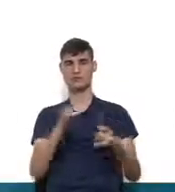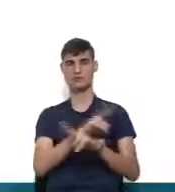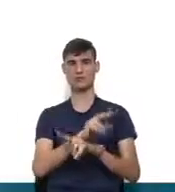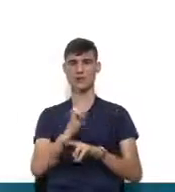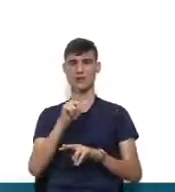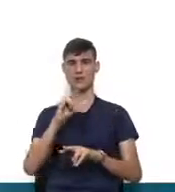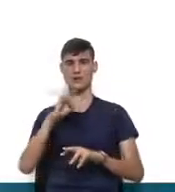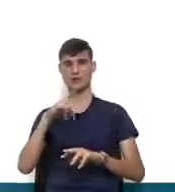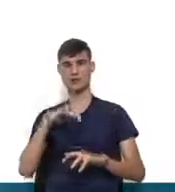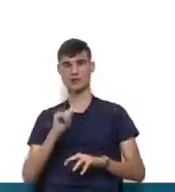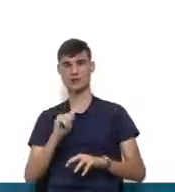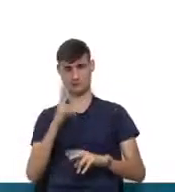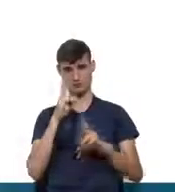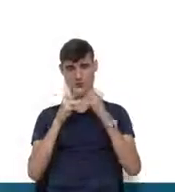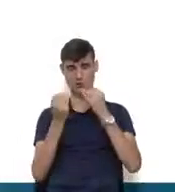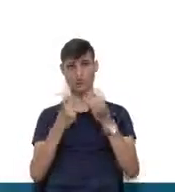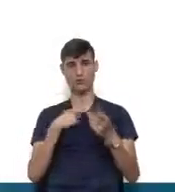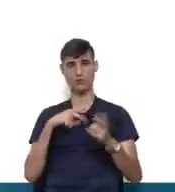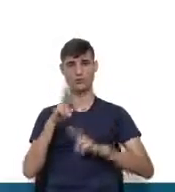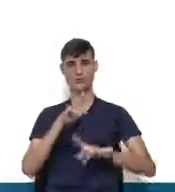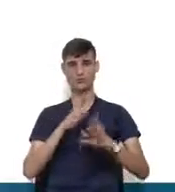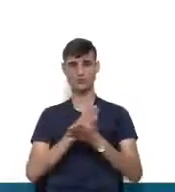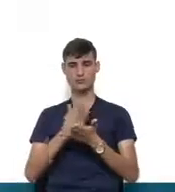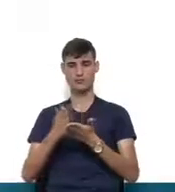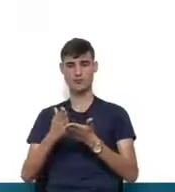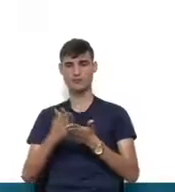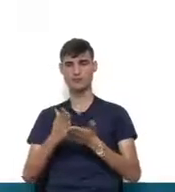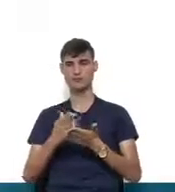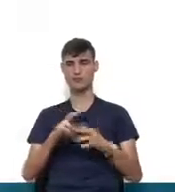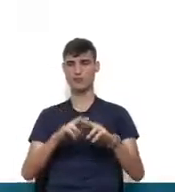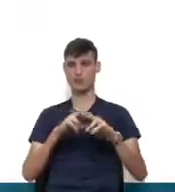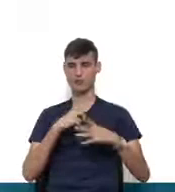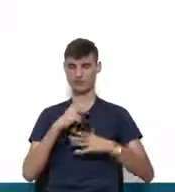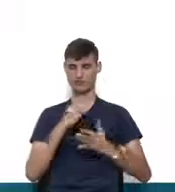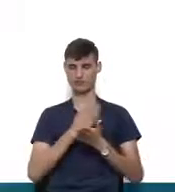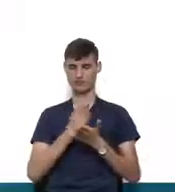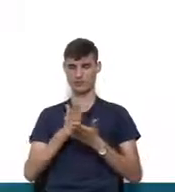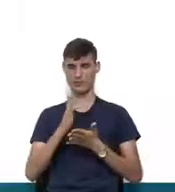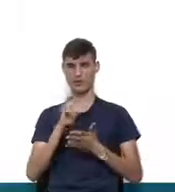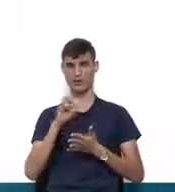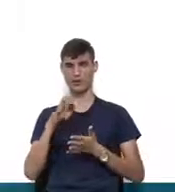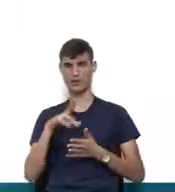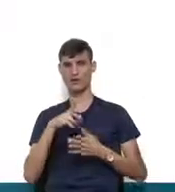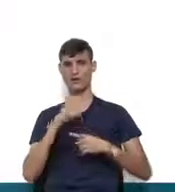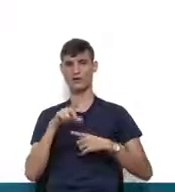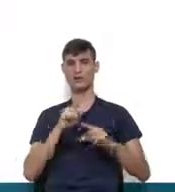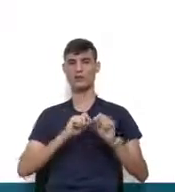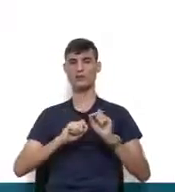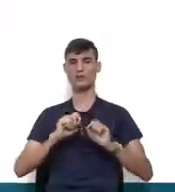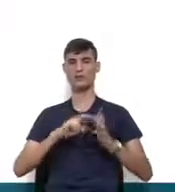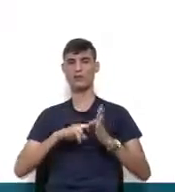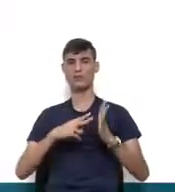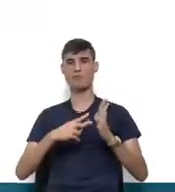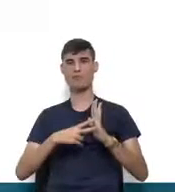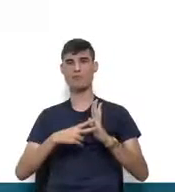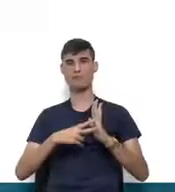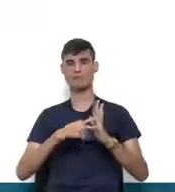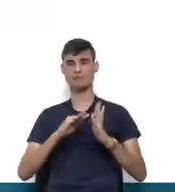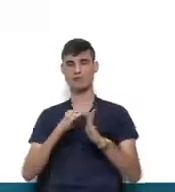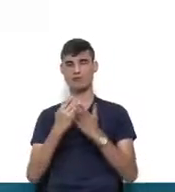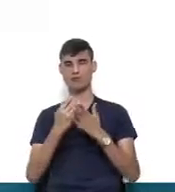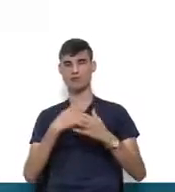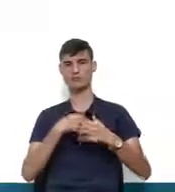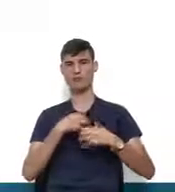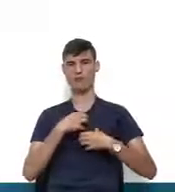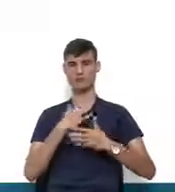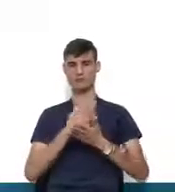gente vai começando a utilizar aí essas relações? Então, a série de Fourier será dada por este